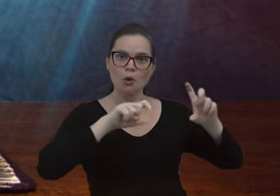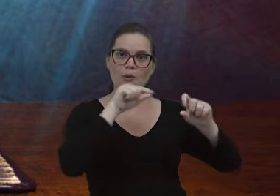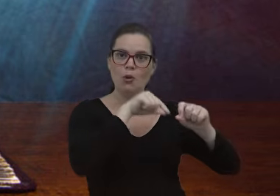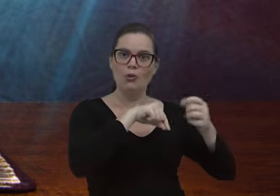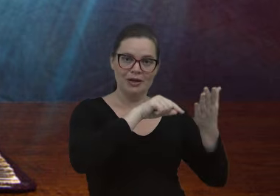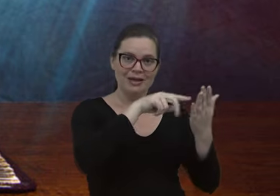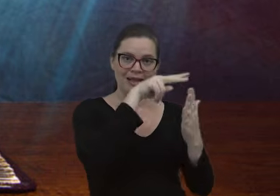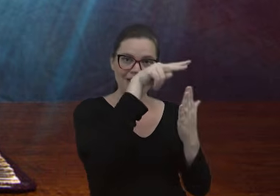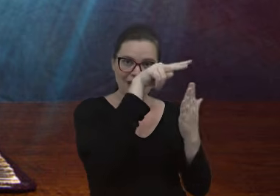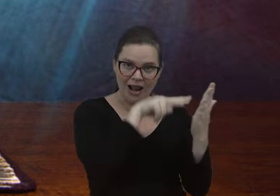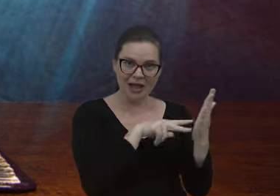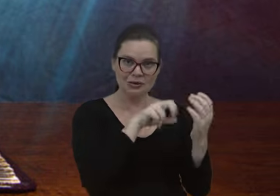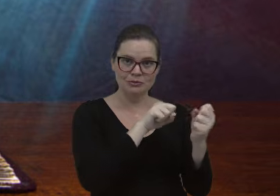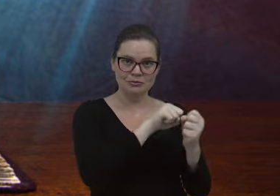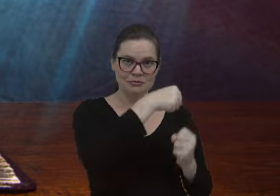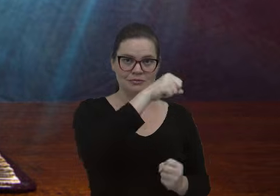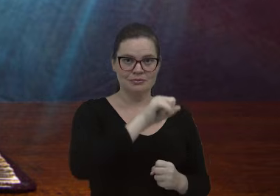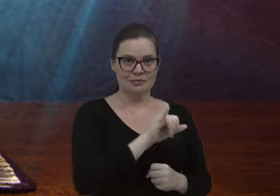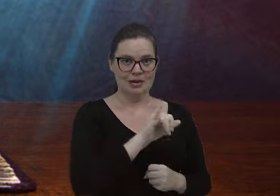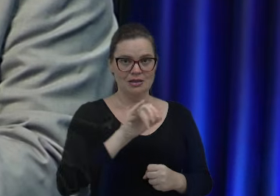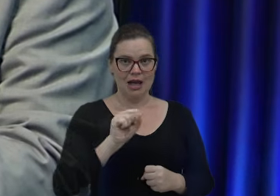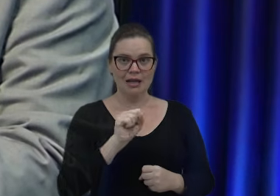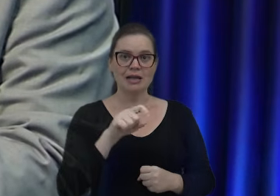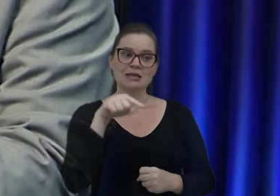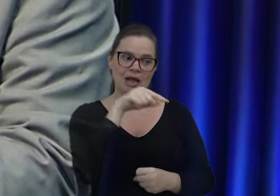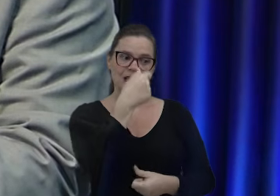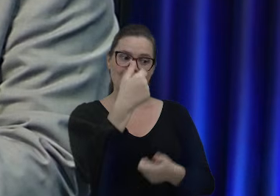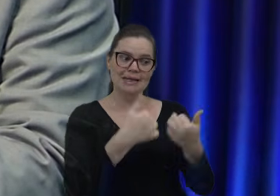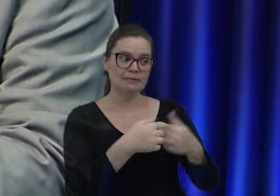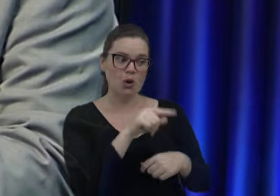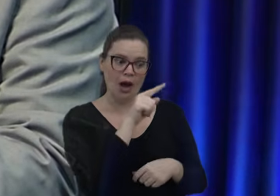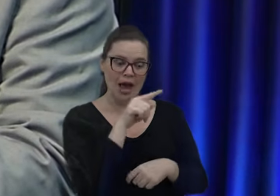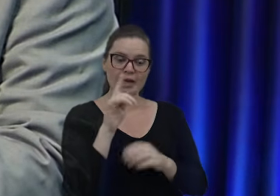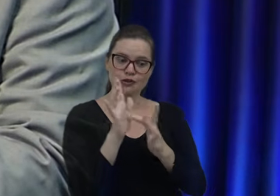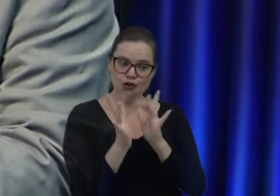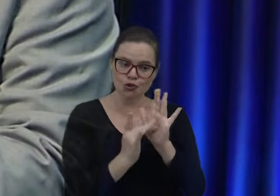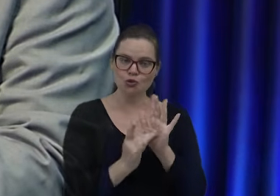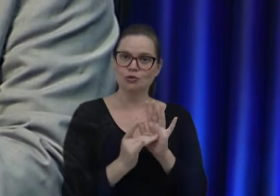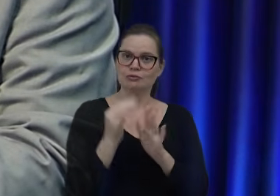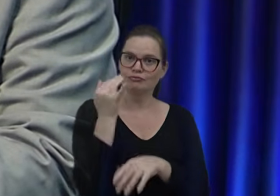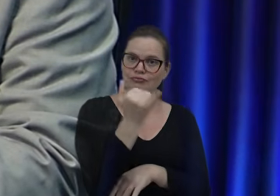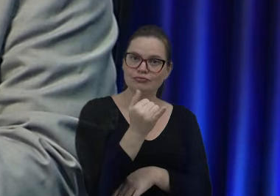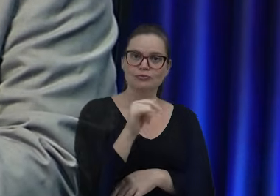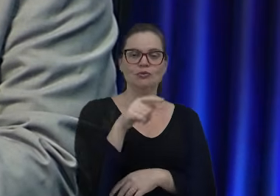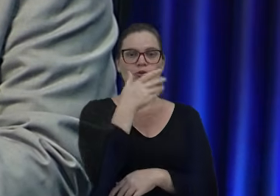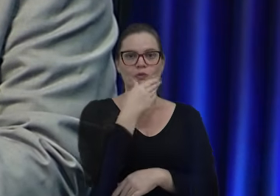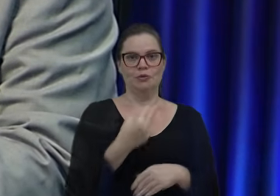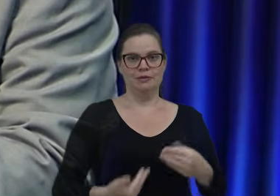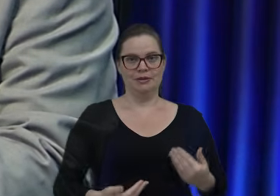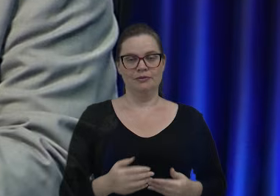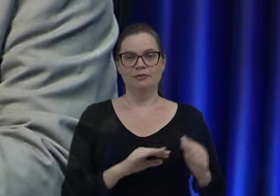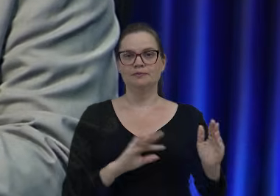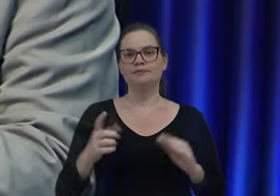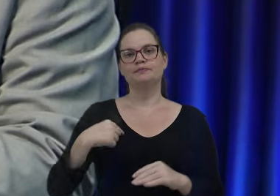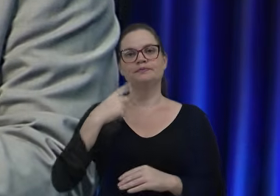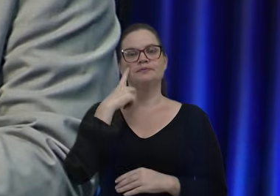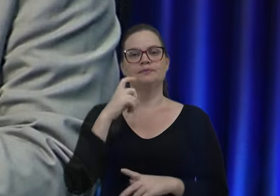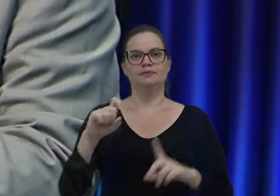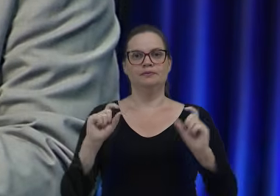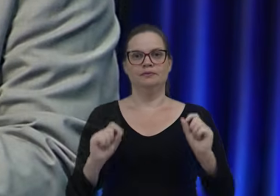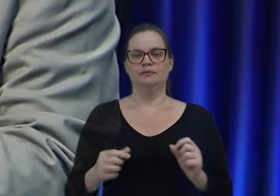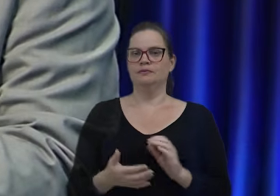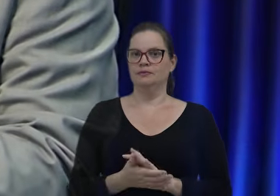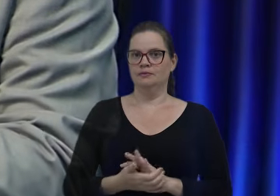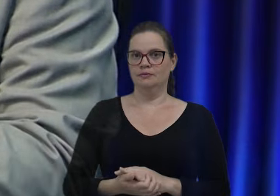lhe anunciou a Jesus. Glória a Deus. Glória a Jesus. Mas interessante que o pastor Kleber falou que